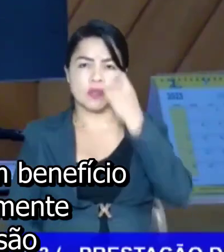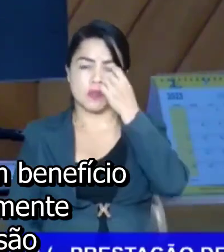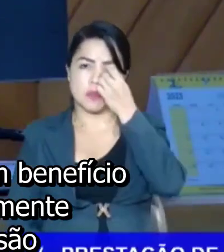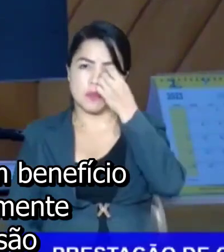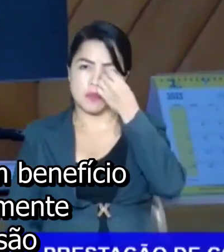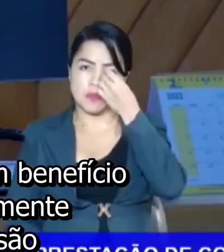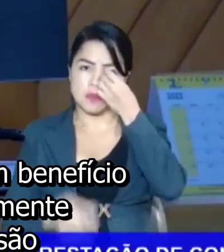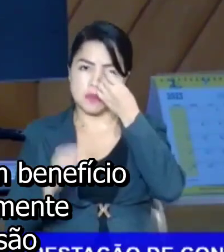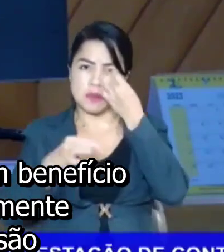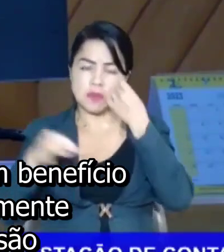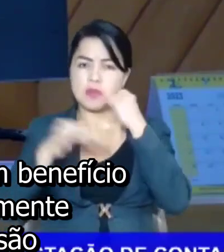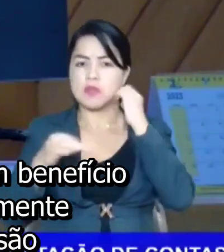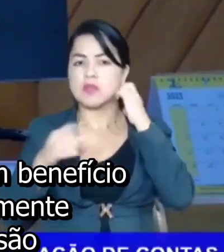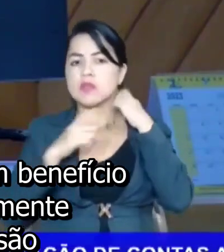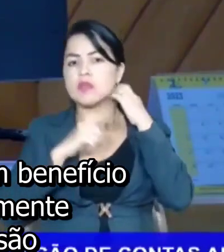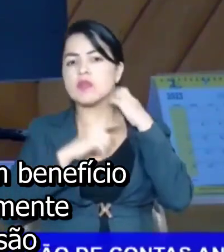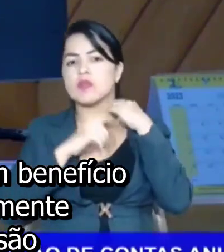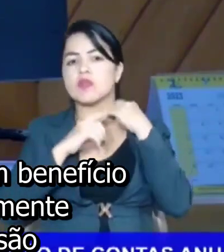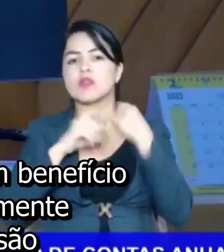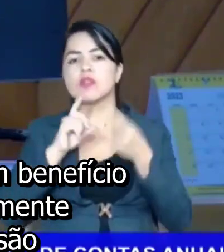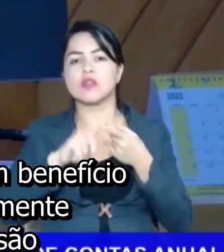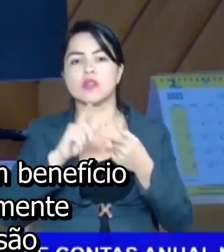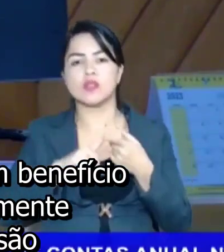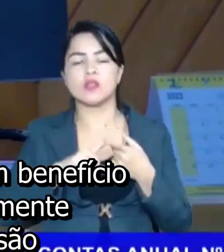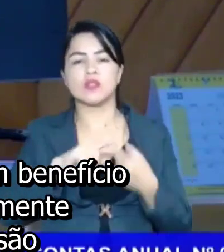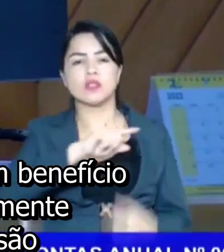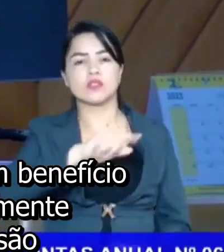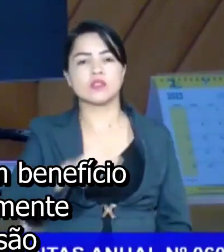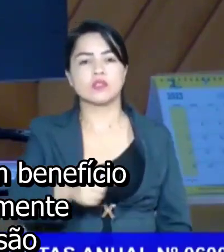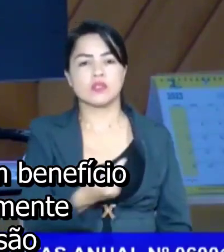e 10 centavos, e a aplicação de R$